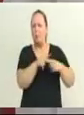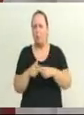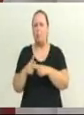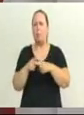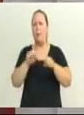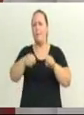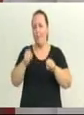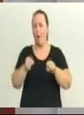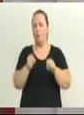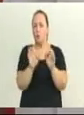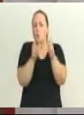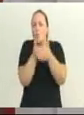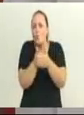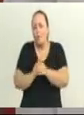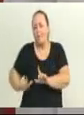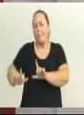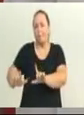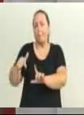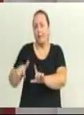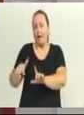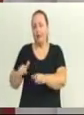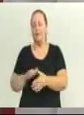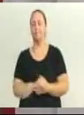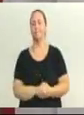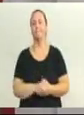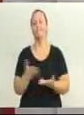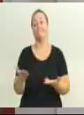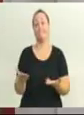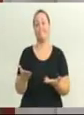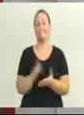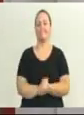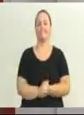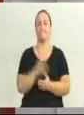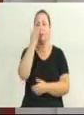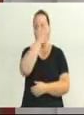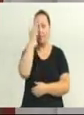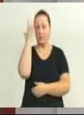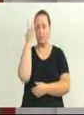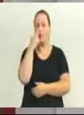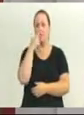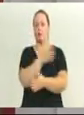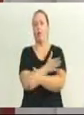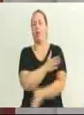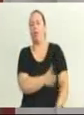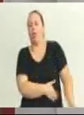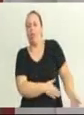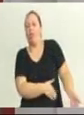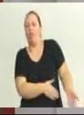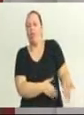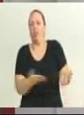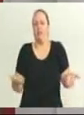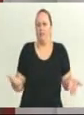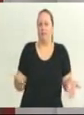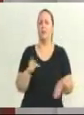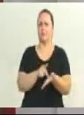placa, porque daí eles conseguem doblar a placa. E esse vagabundo, que é um vagabundo, ainda ficou ali agredindo